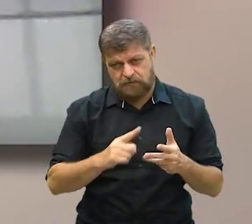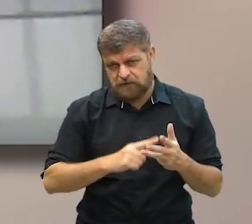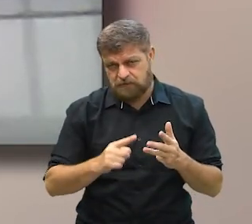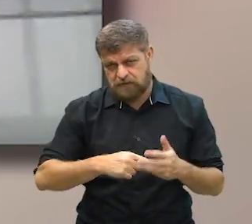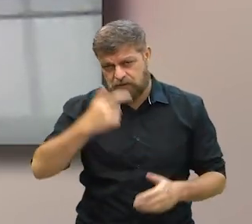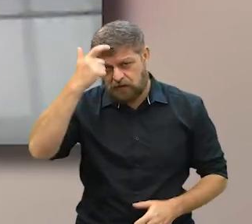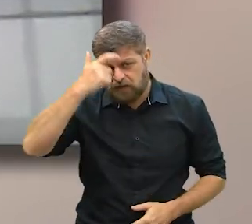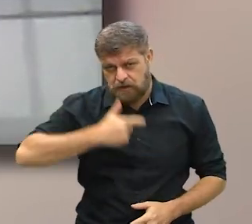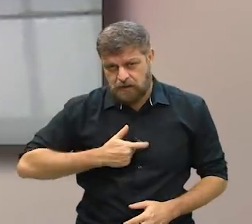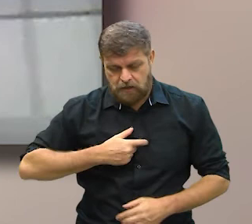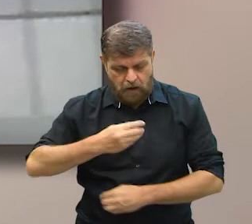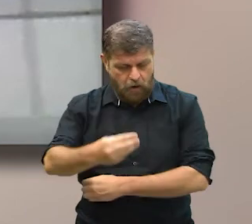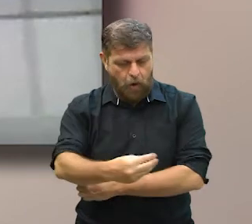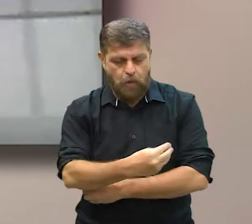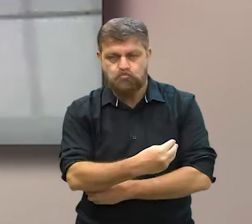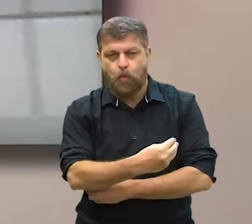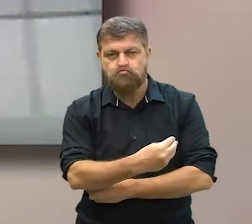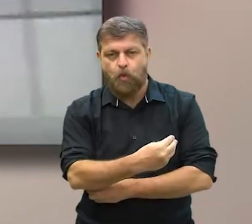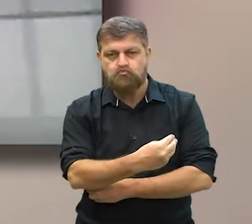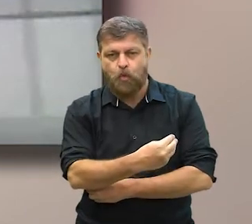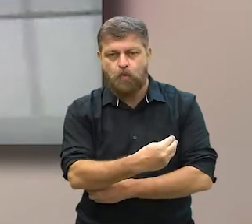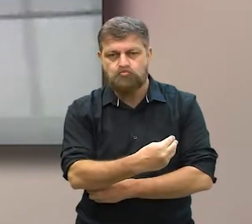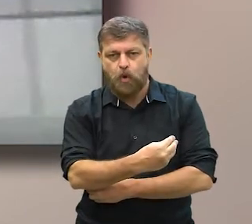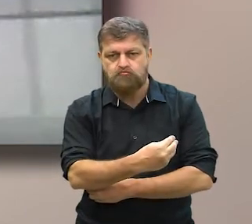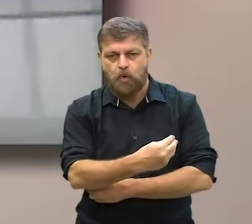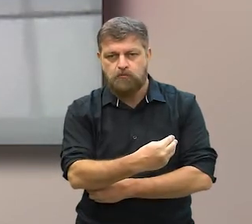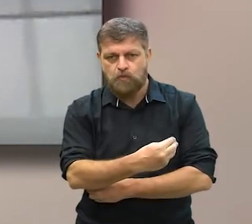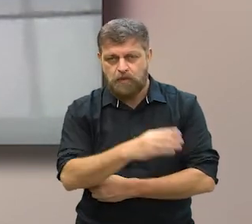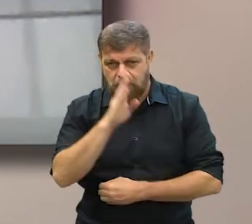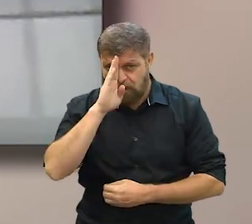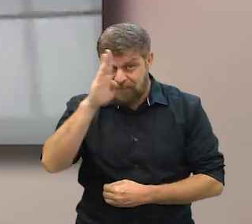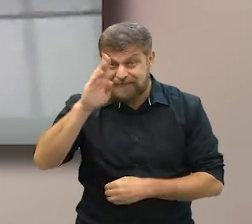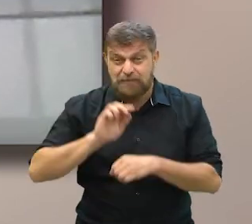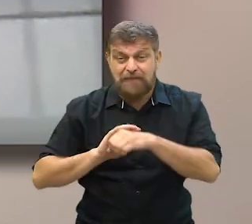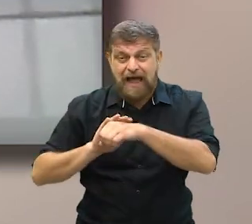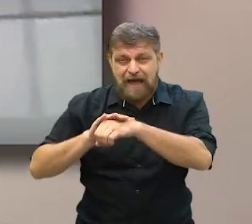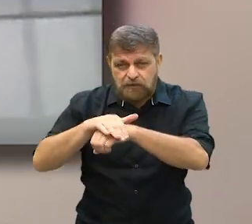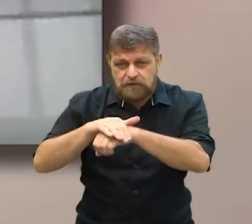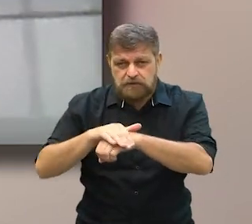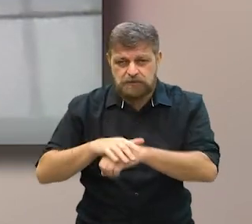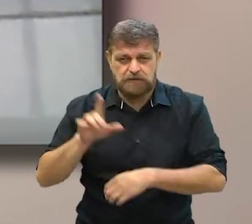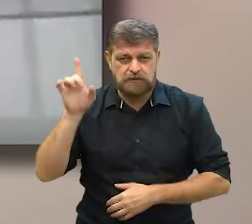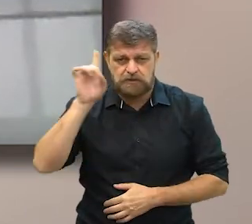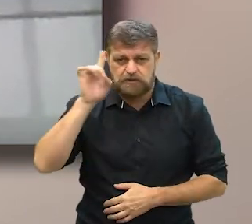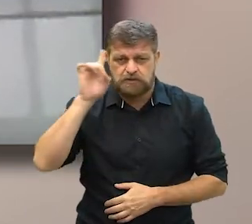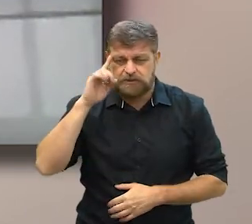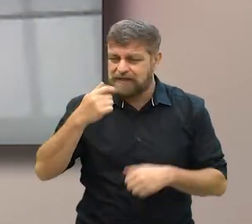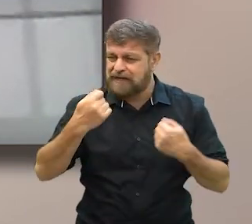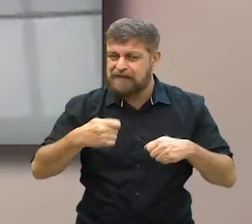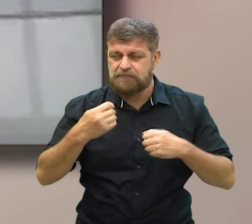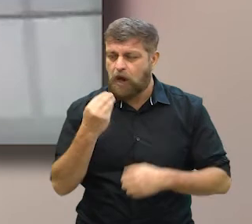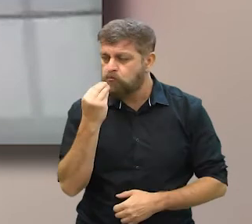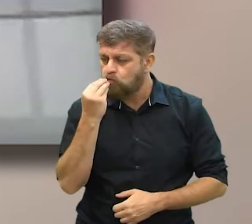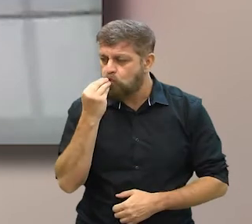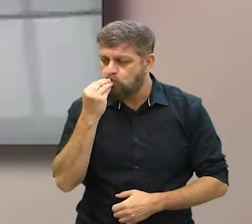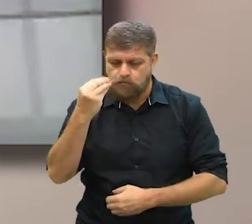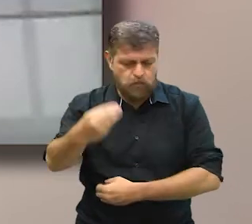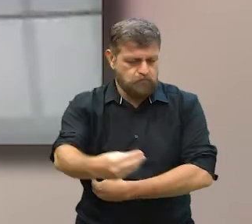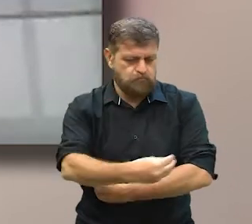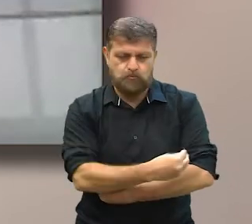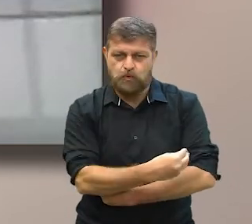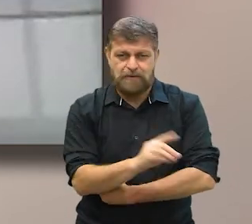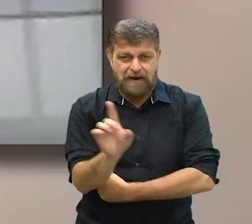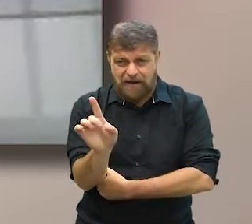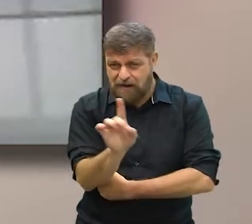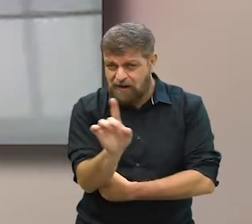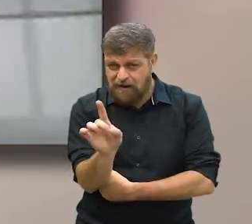para amamentar, que ela não leva ao desmame. Então, eu utilizo a chupeta bastante, principalmente à noite.